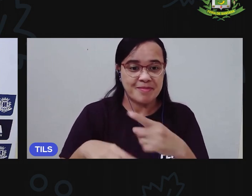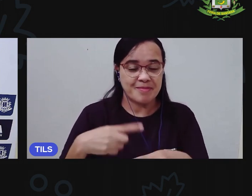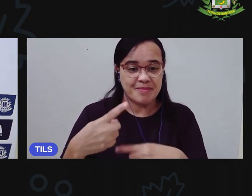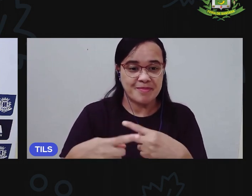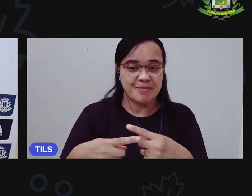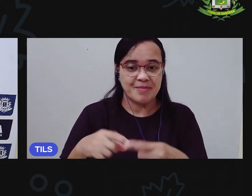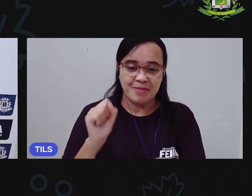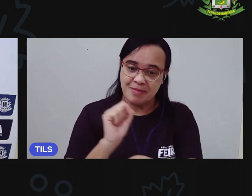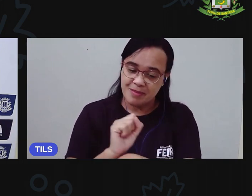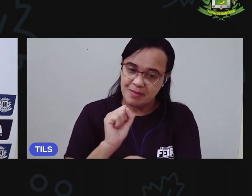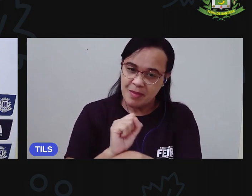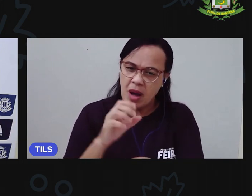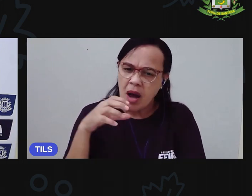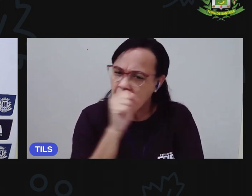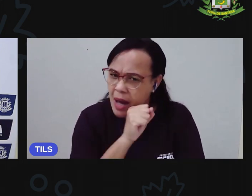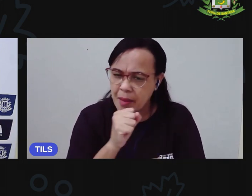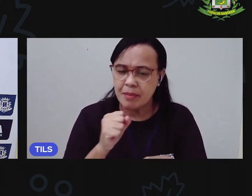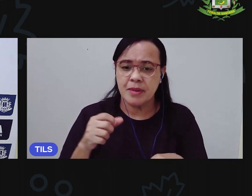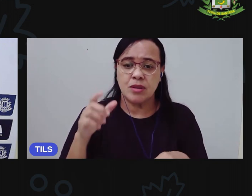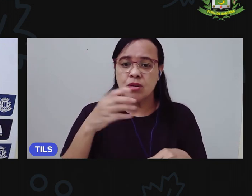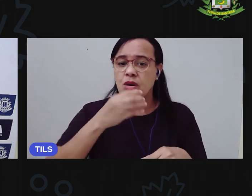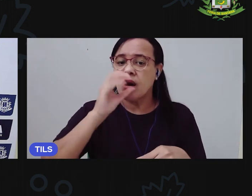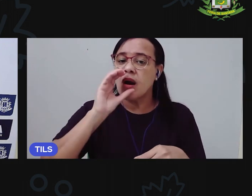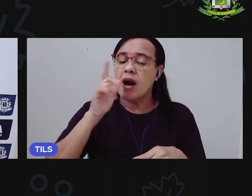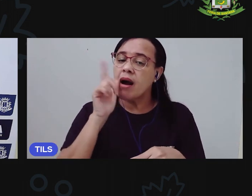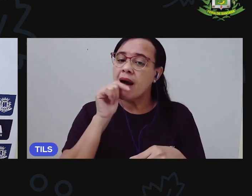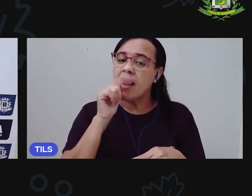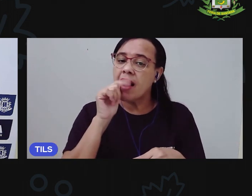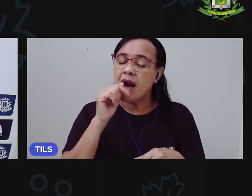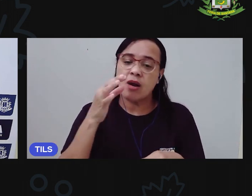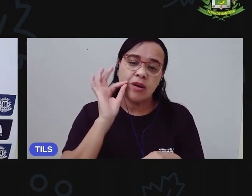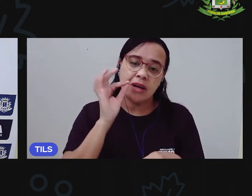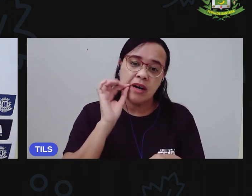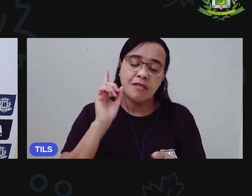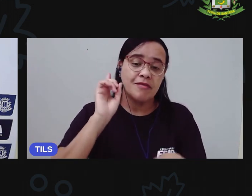você ir beber uma água e tomar um café e já voltar,